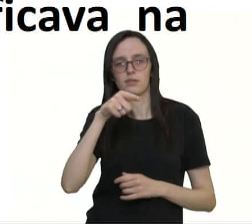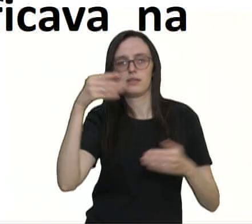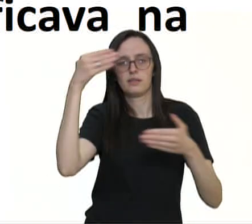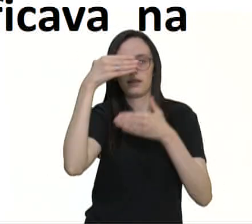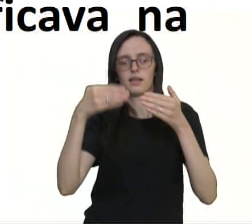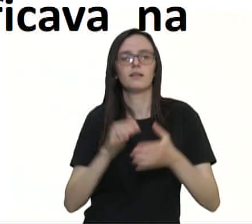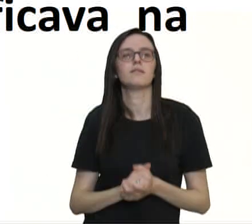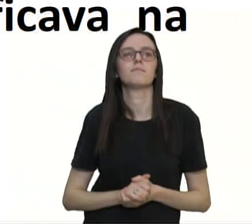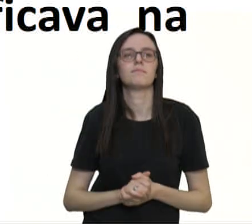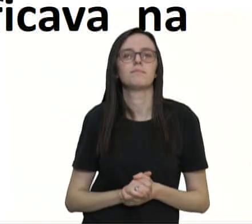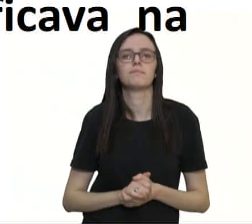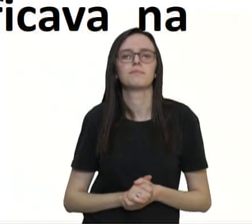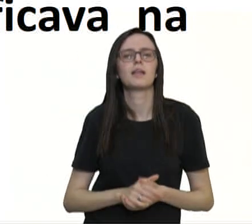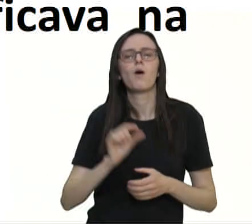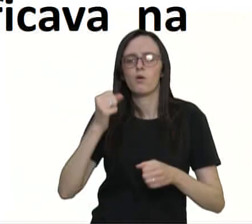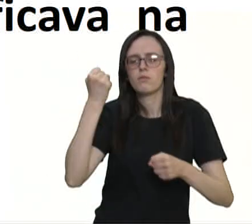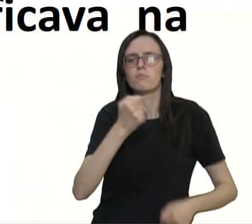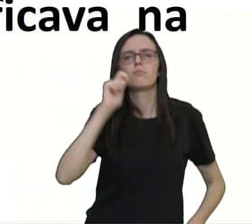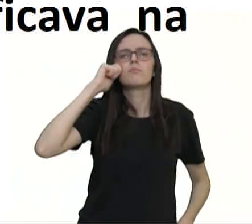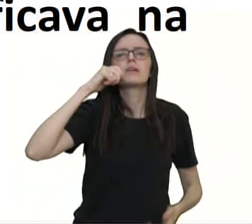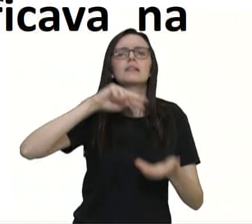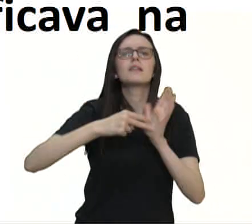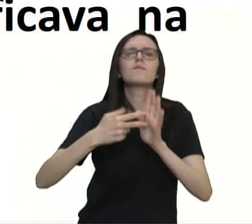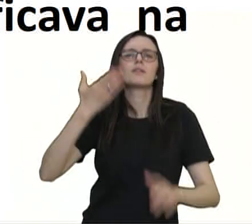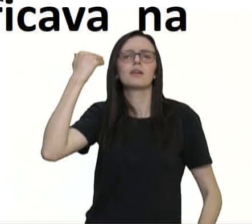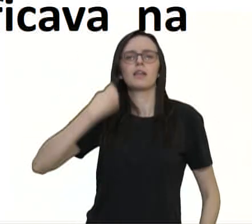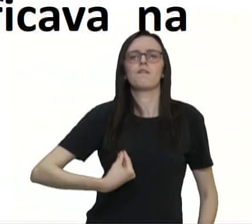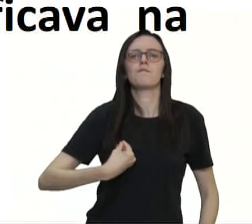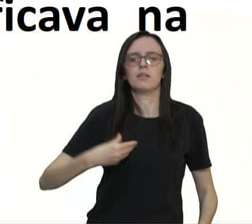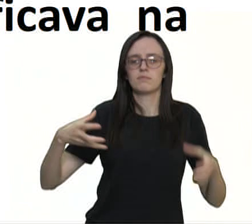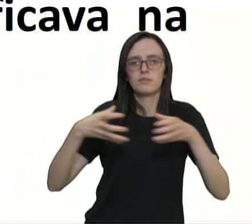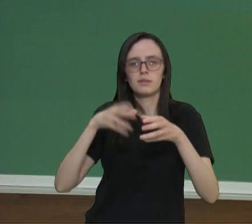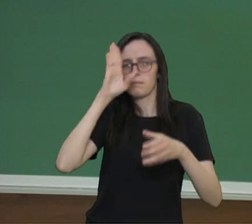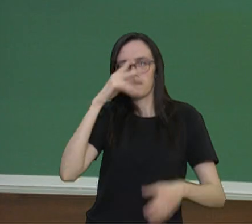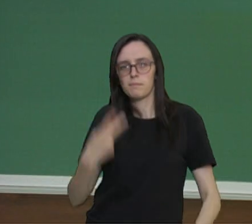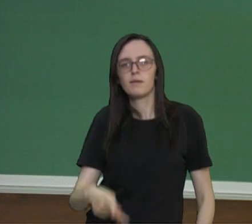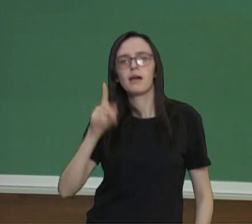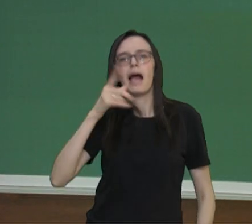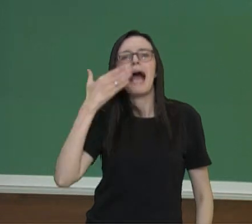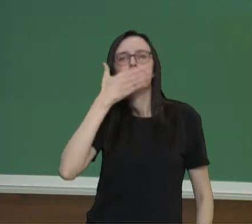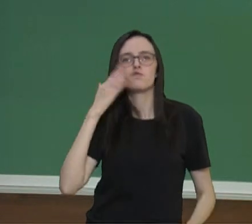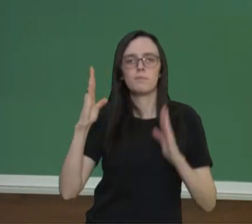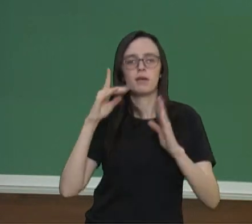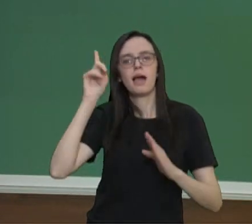tela. O que um quilombo significava na sociedade colonial açucareira? Resistência.